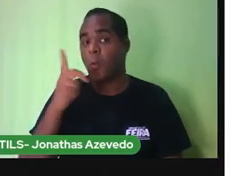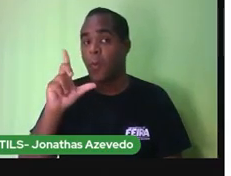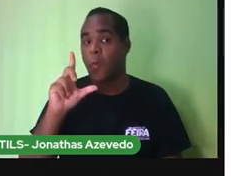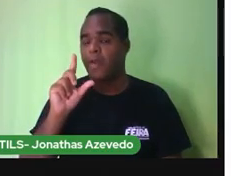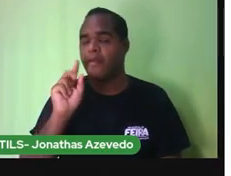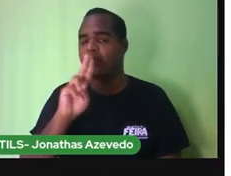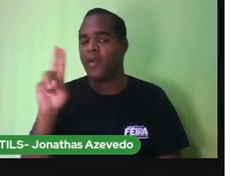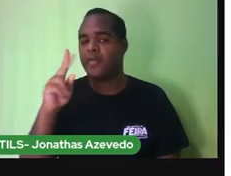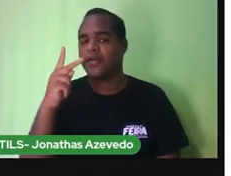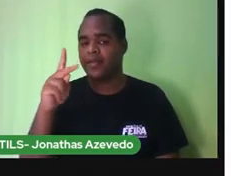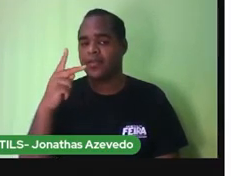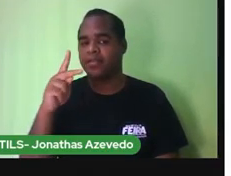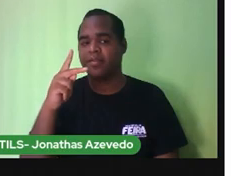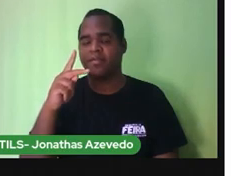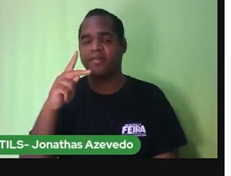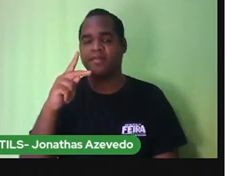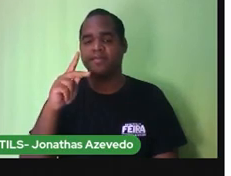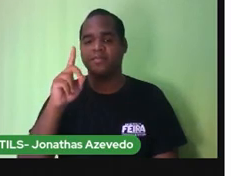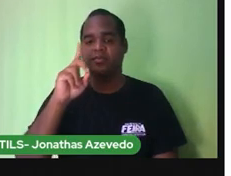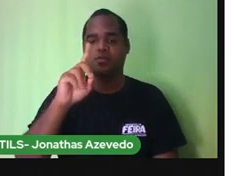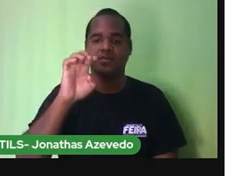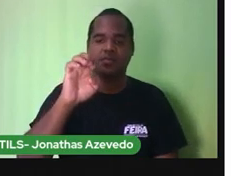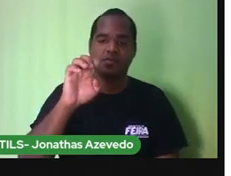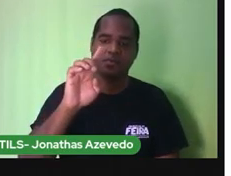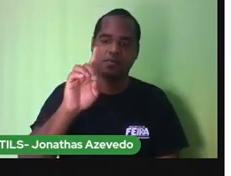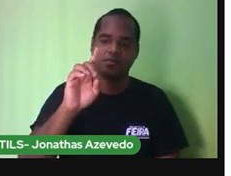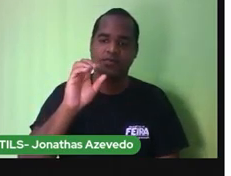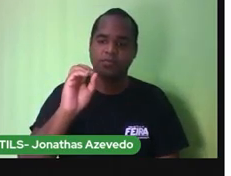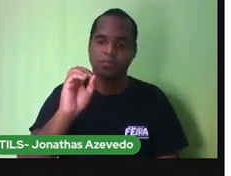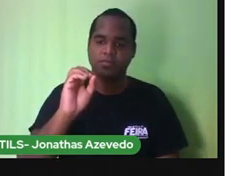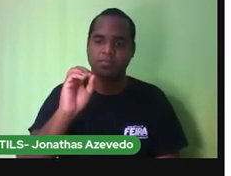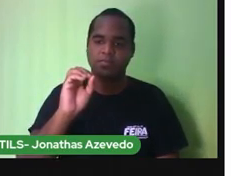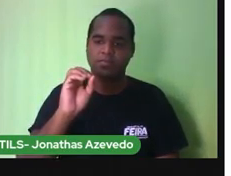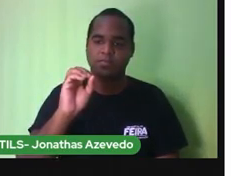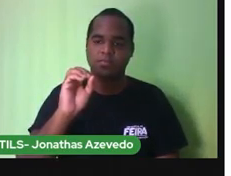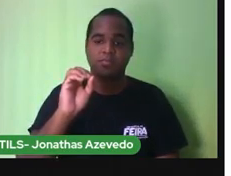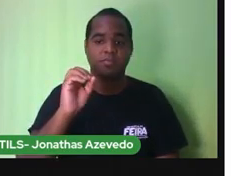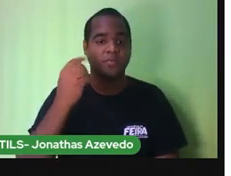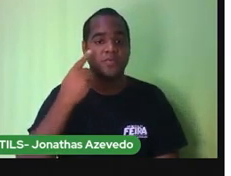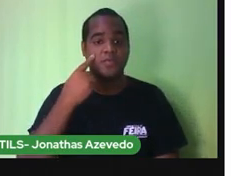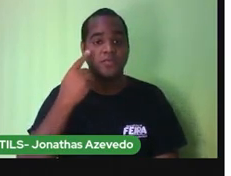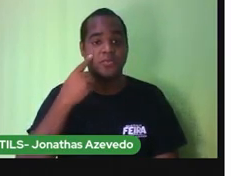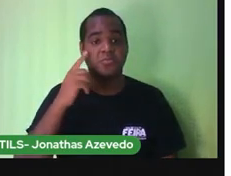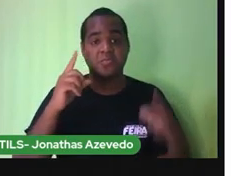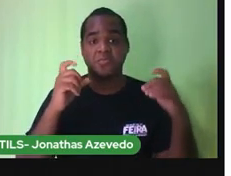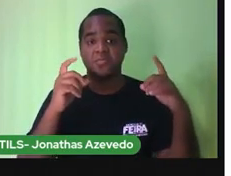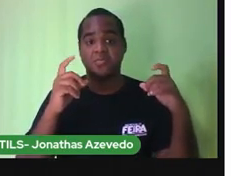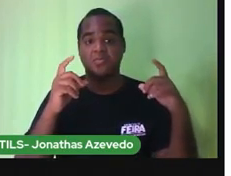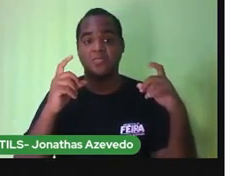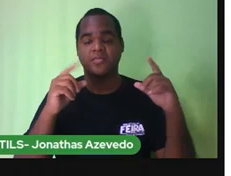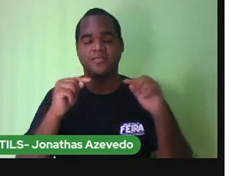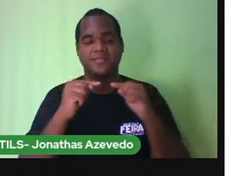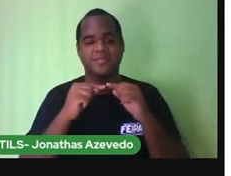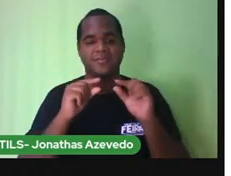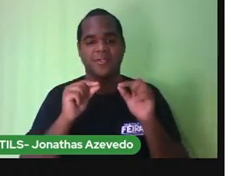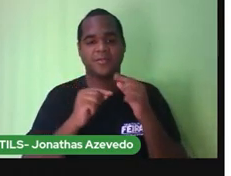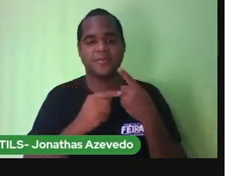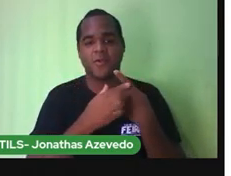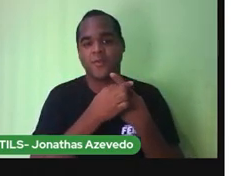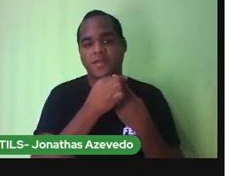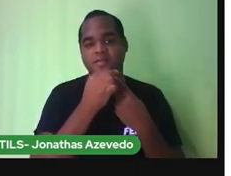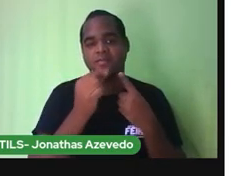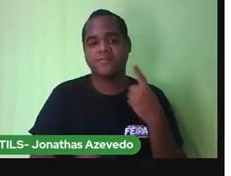o nome dedo e a imagem o Bom vamos